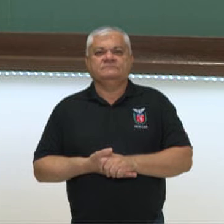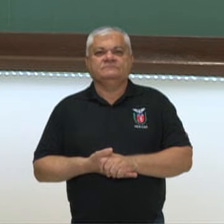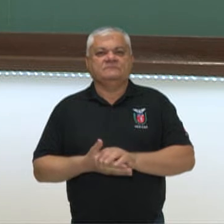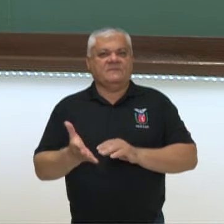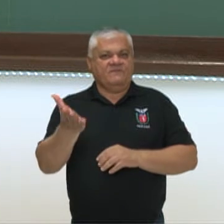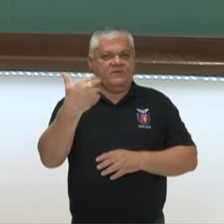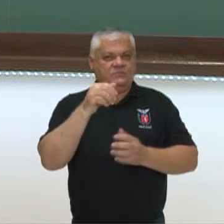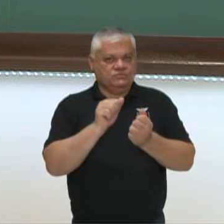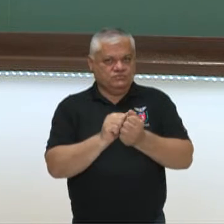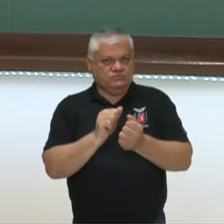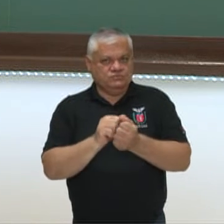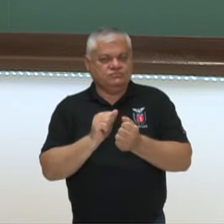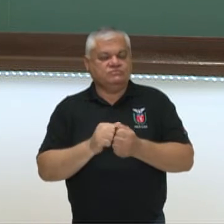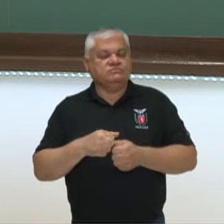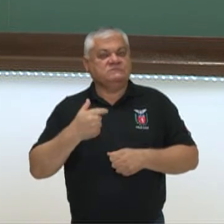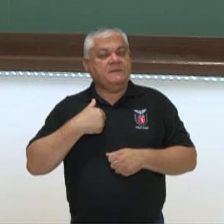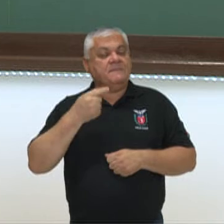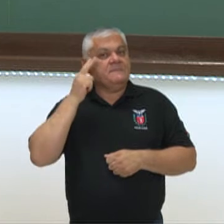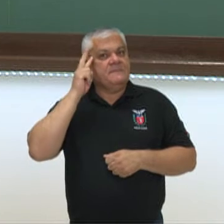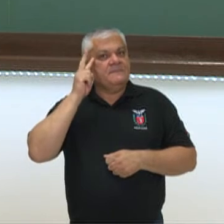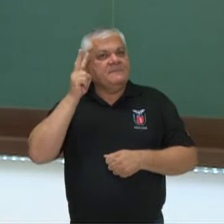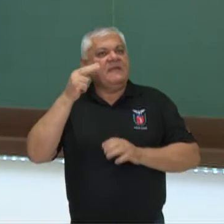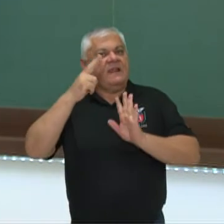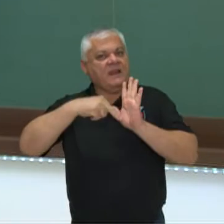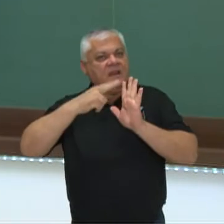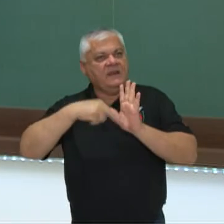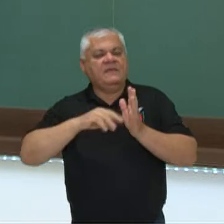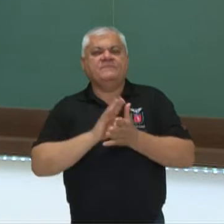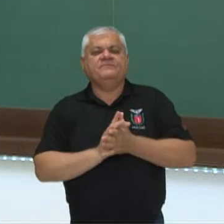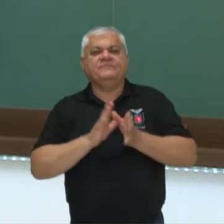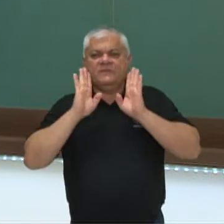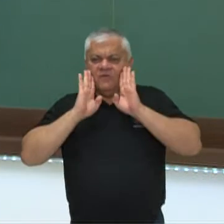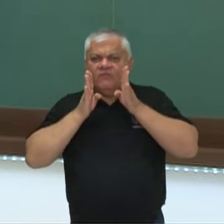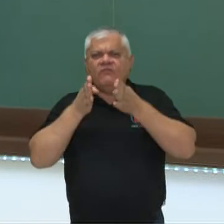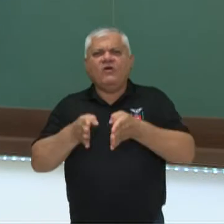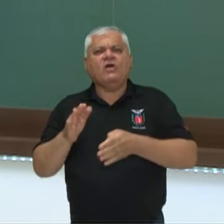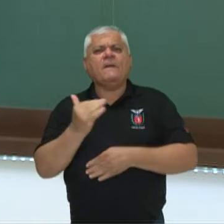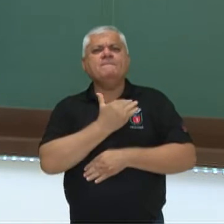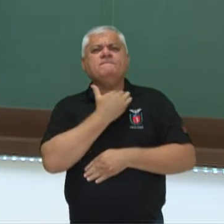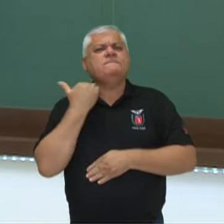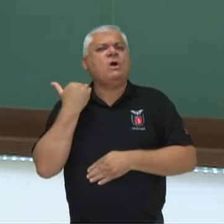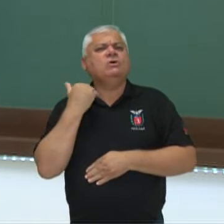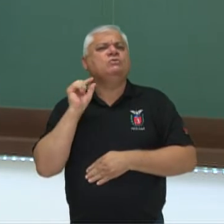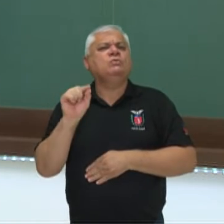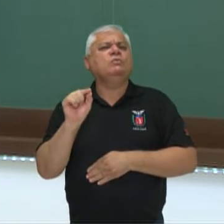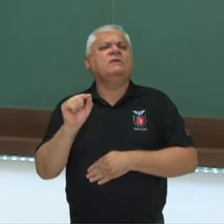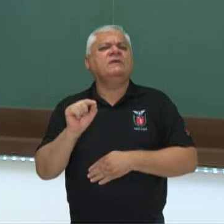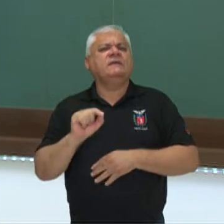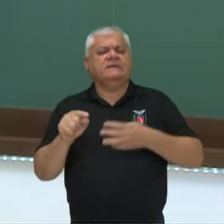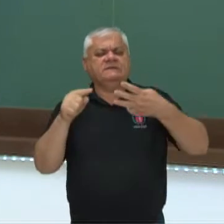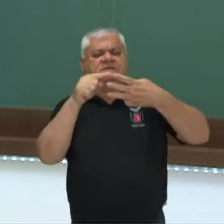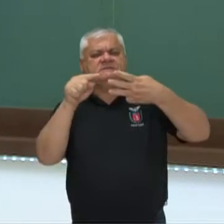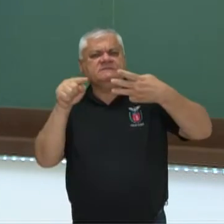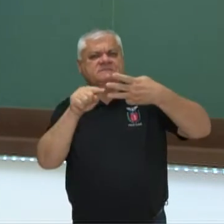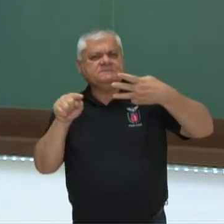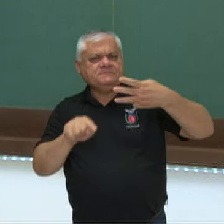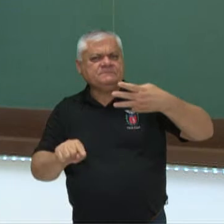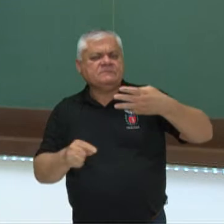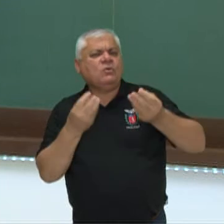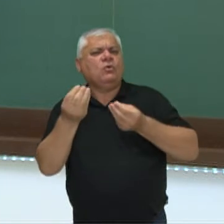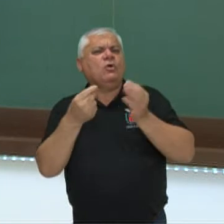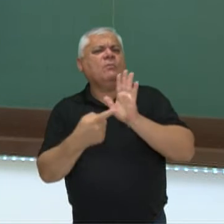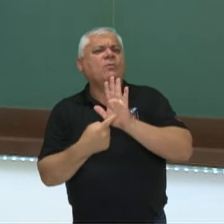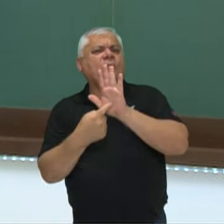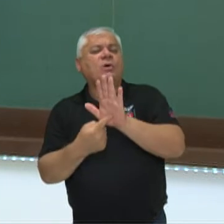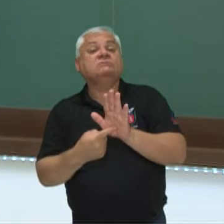Vamos juntos, minha gente, sempre repensar esse texto, né? Que enfoque é dado à morte nas últimas estrofes do poema, né? Como ela é